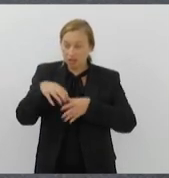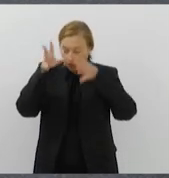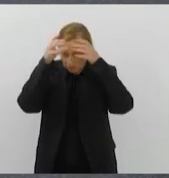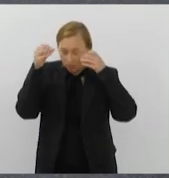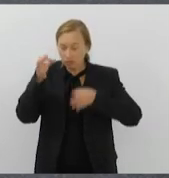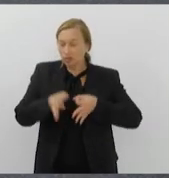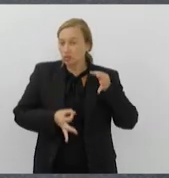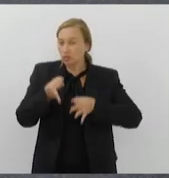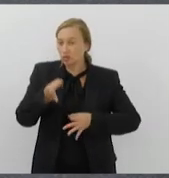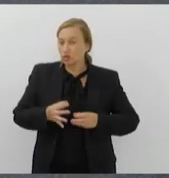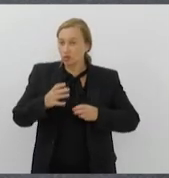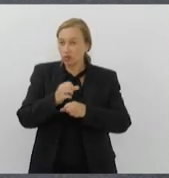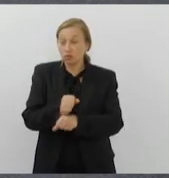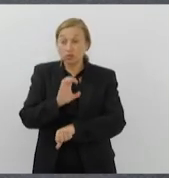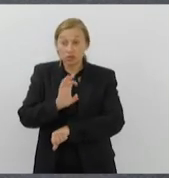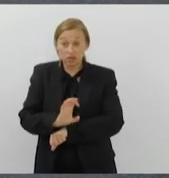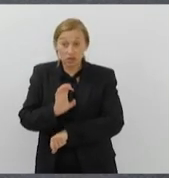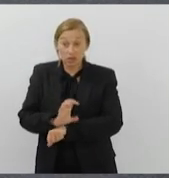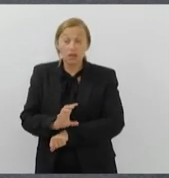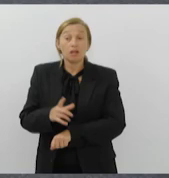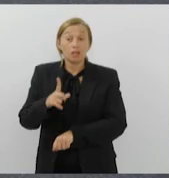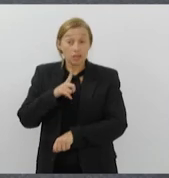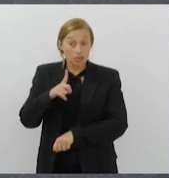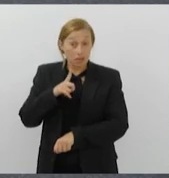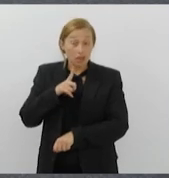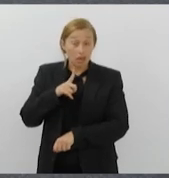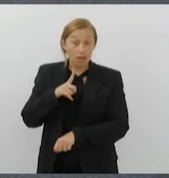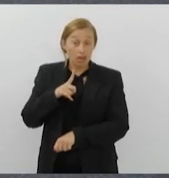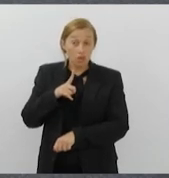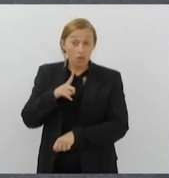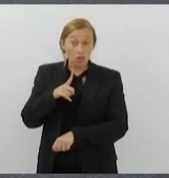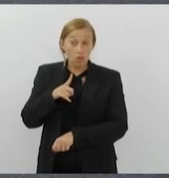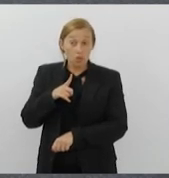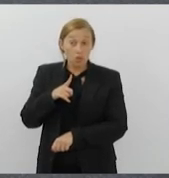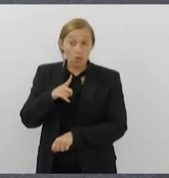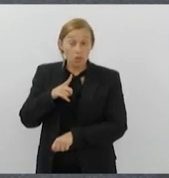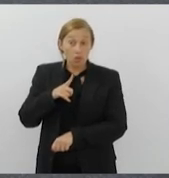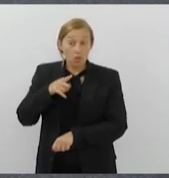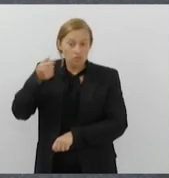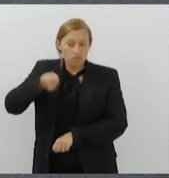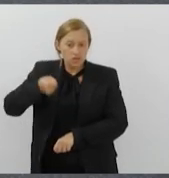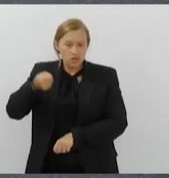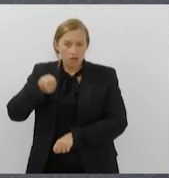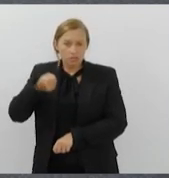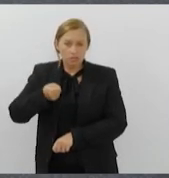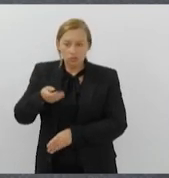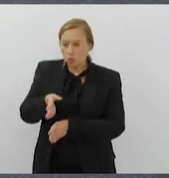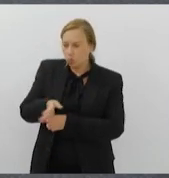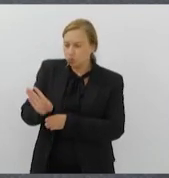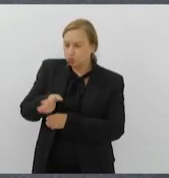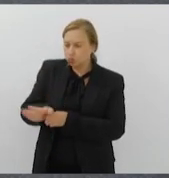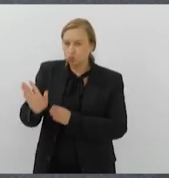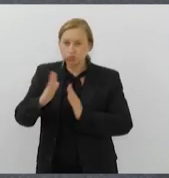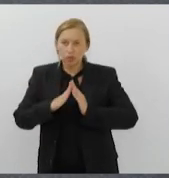do Estado, que tem o dever, de, inclusive, de auxiliar essa casa, deve mandar